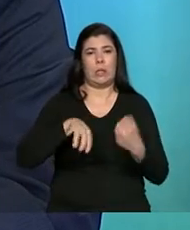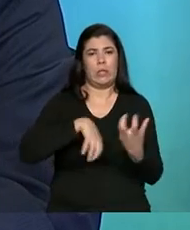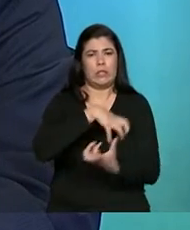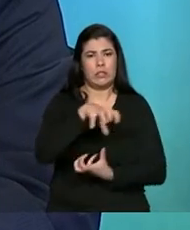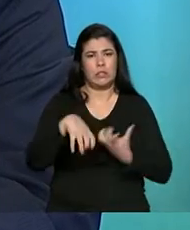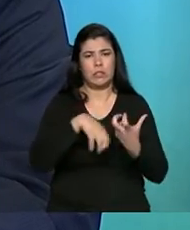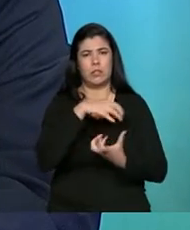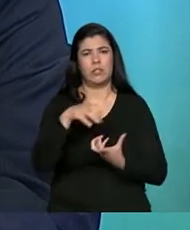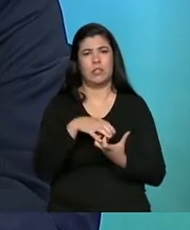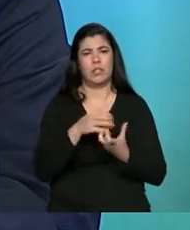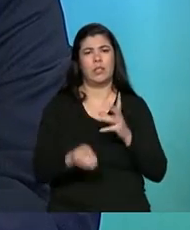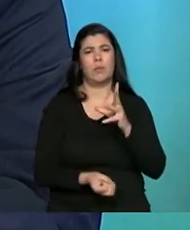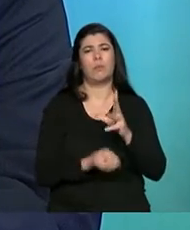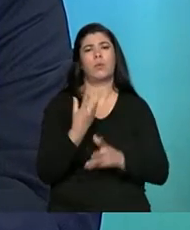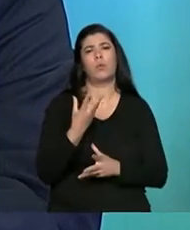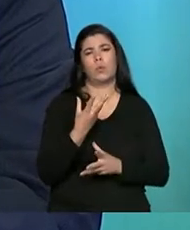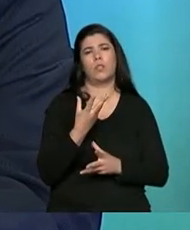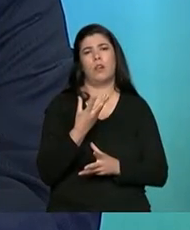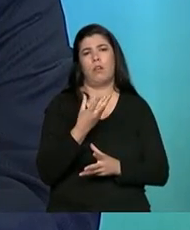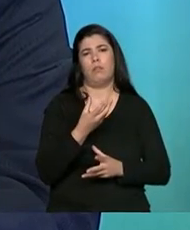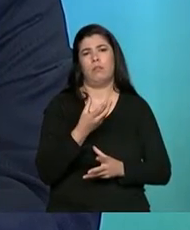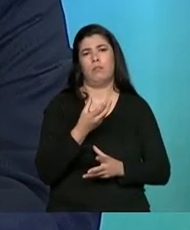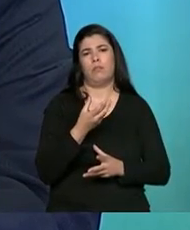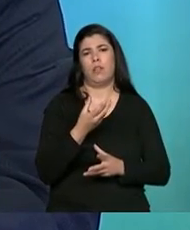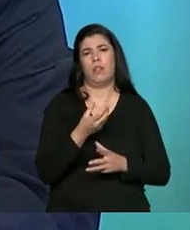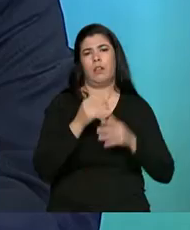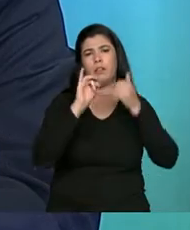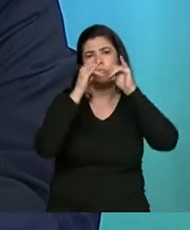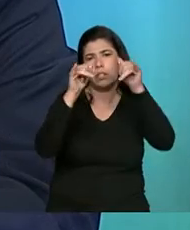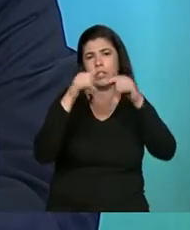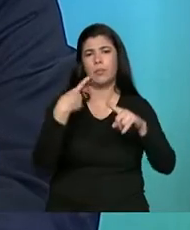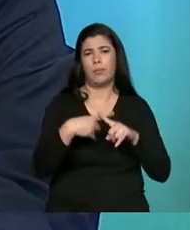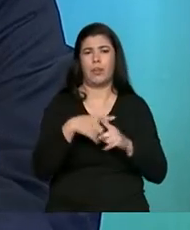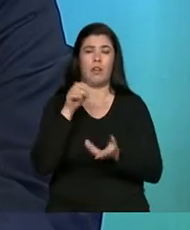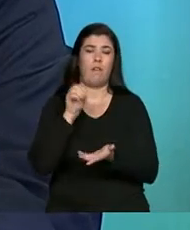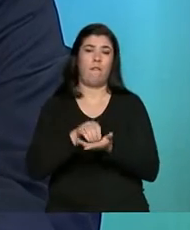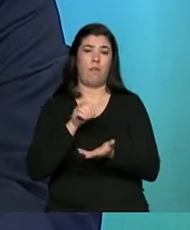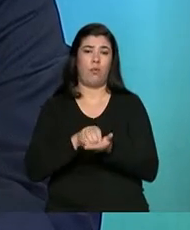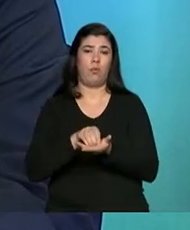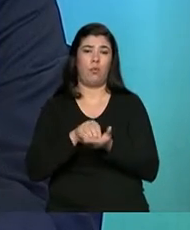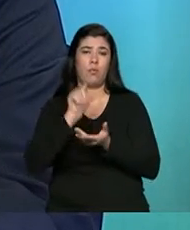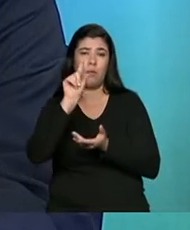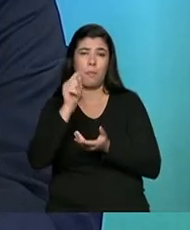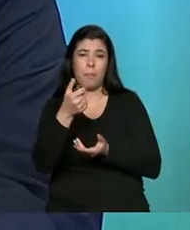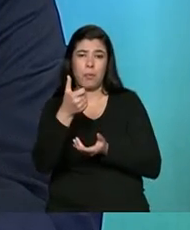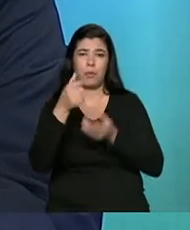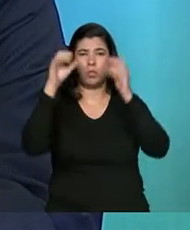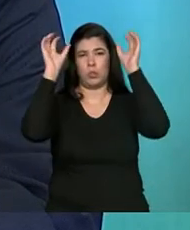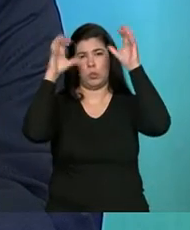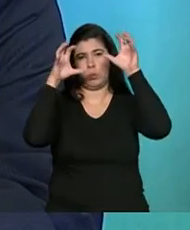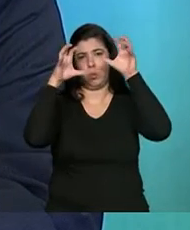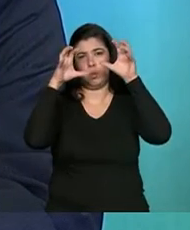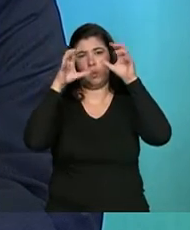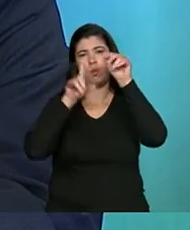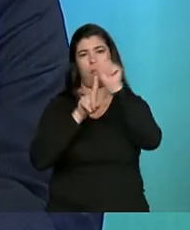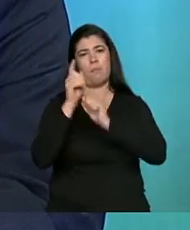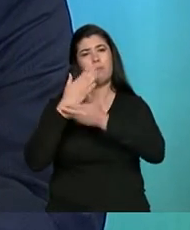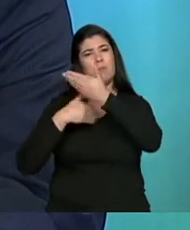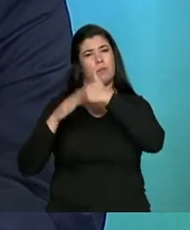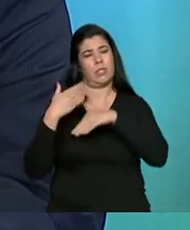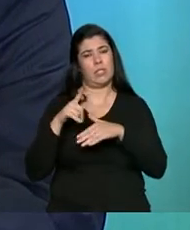país rodou chuva e isso obviamente obrigou despacho de térmicas